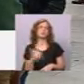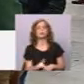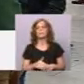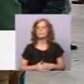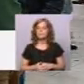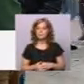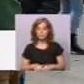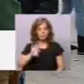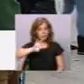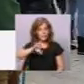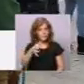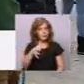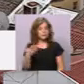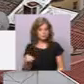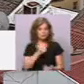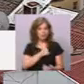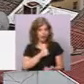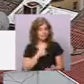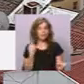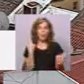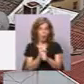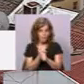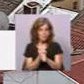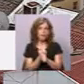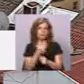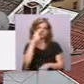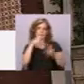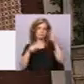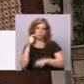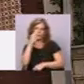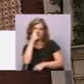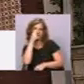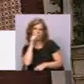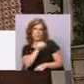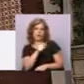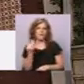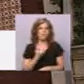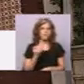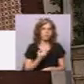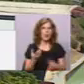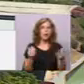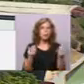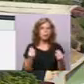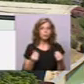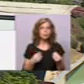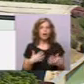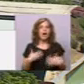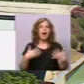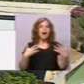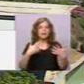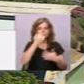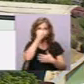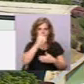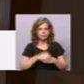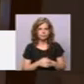Num país em que a aquisição de casa própria continua a ser a preferência dos consumidores, muitos ficam com o negócio pelo caminho. Um terço